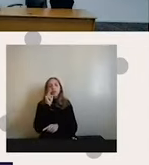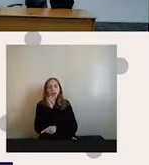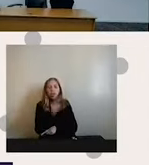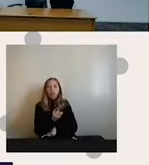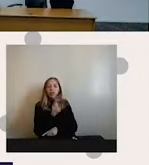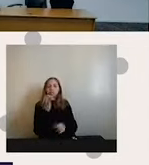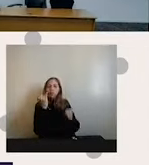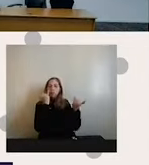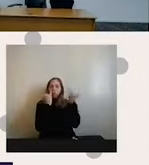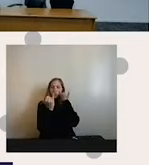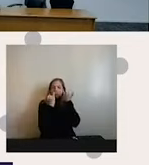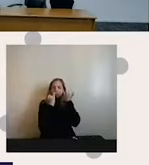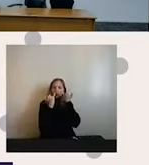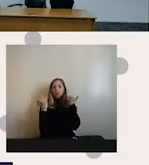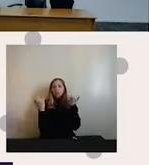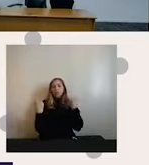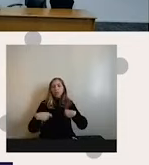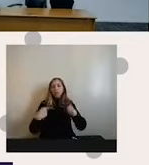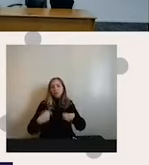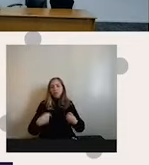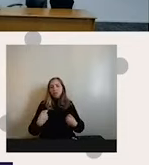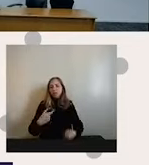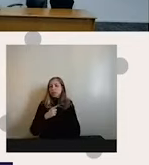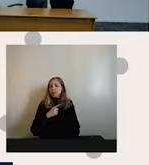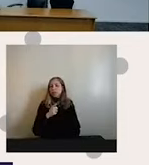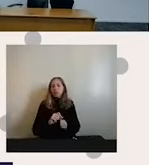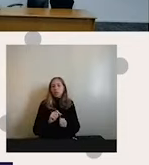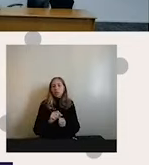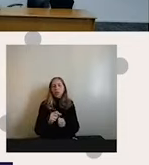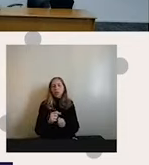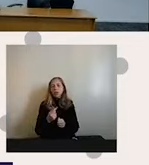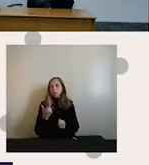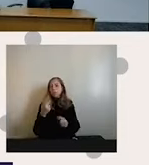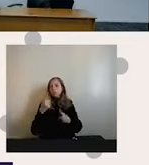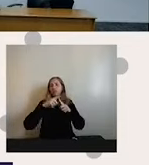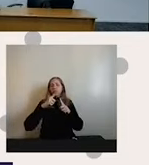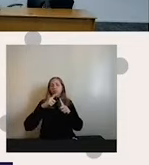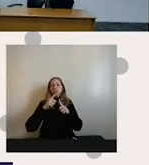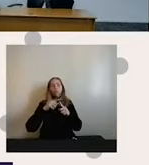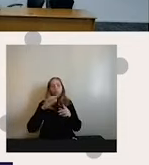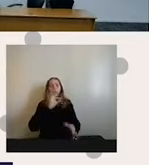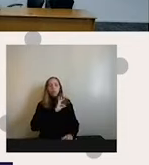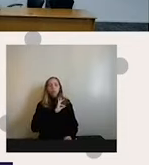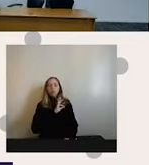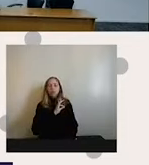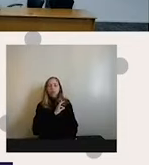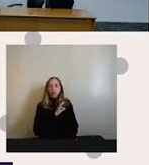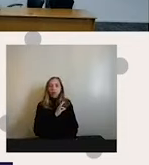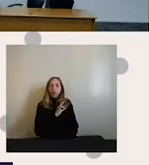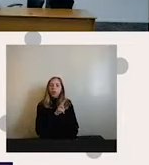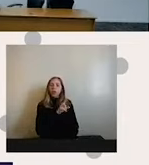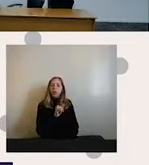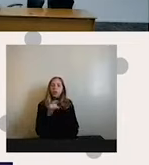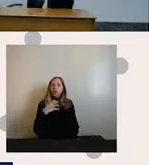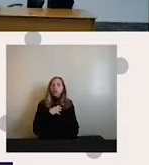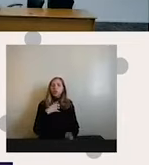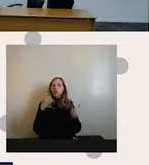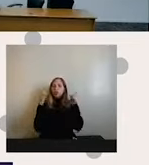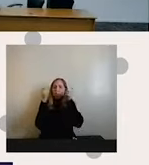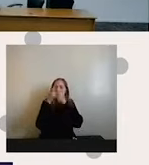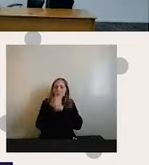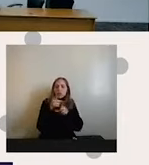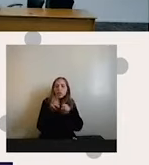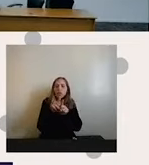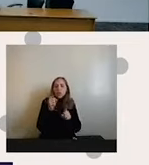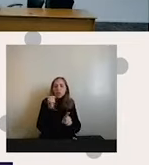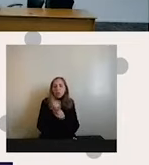tem que fazer um inquérito policial. Então, ele vai ter uma dificuldade de encontrar a condição